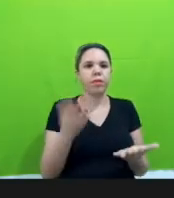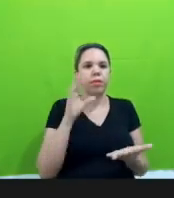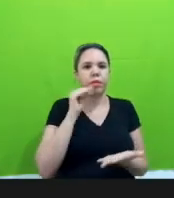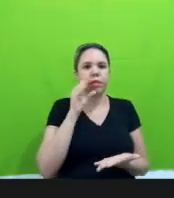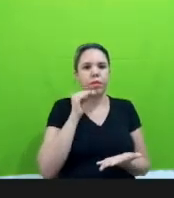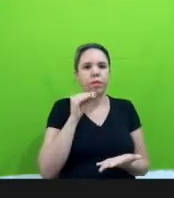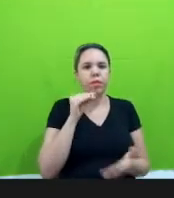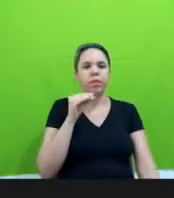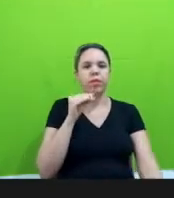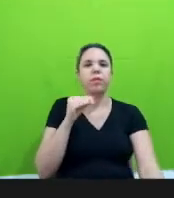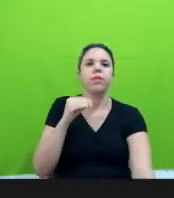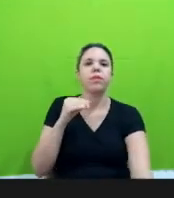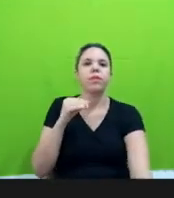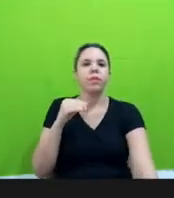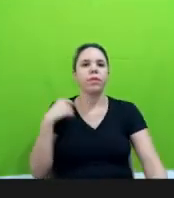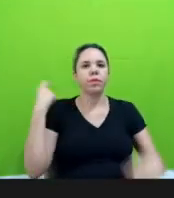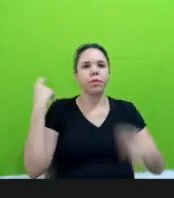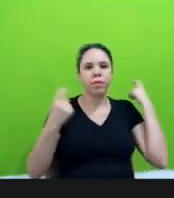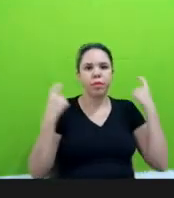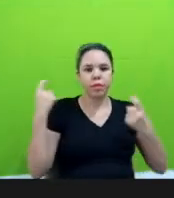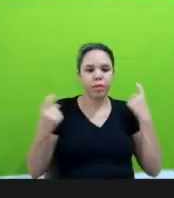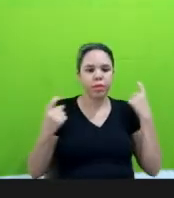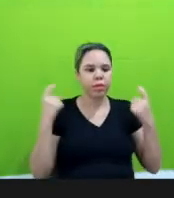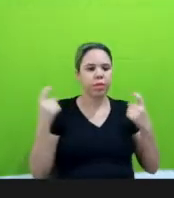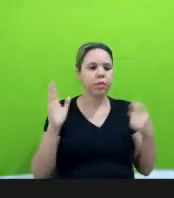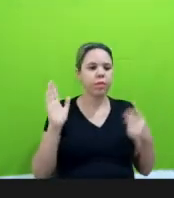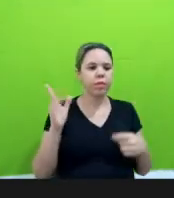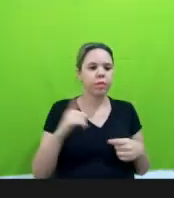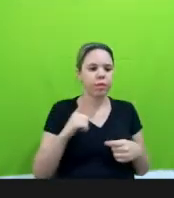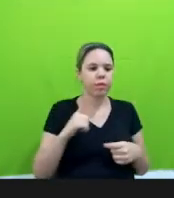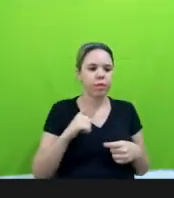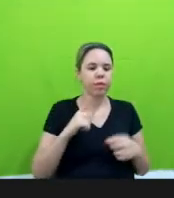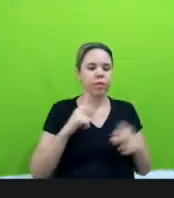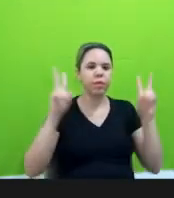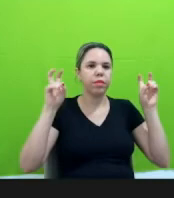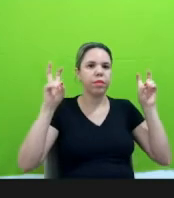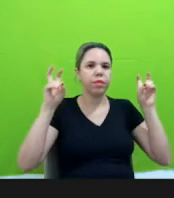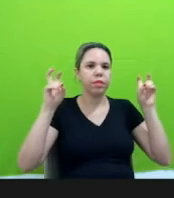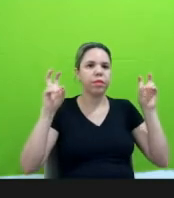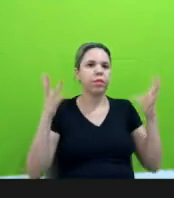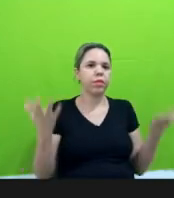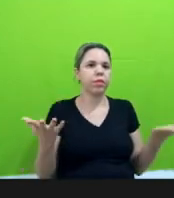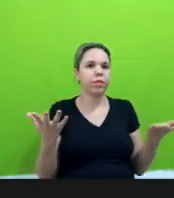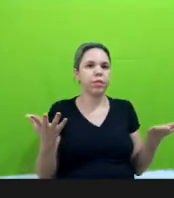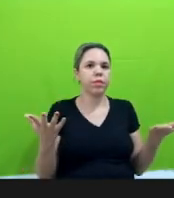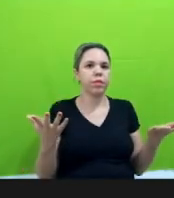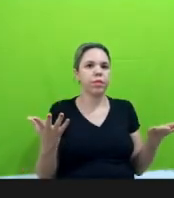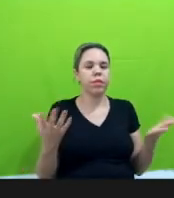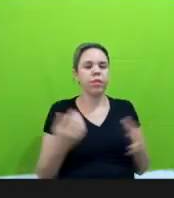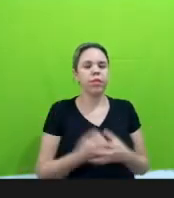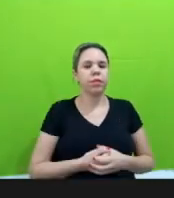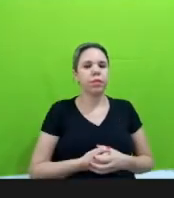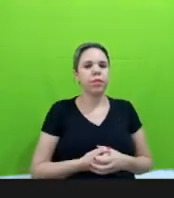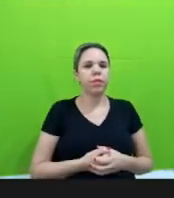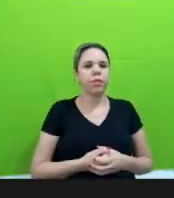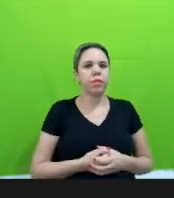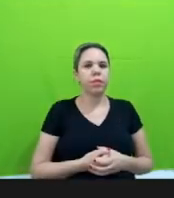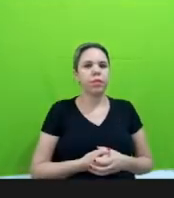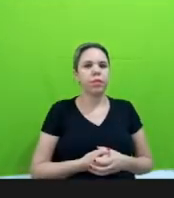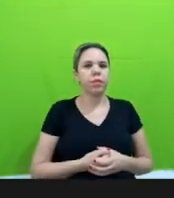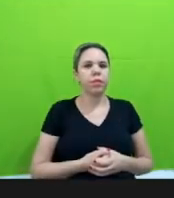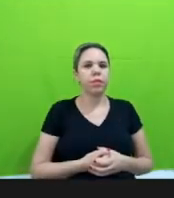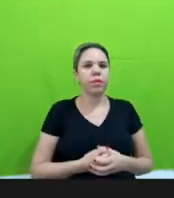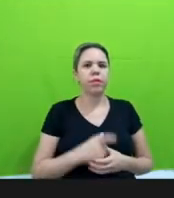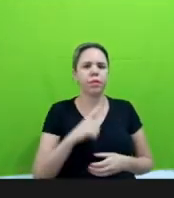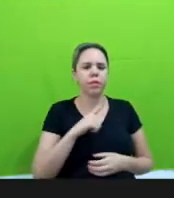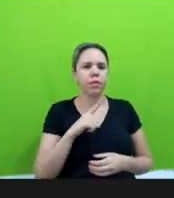mais preocupados, né, já que existe, entre aspas, um xerife, né, na casa. Por outro lado, a gente também